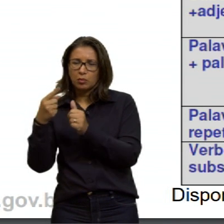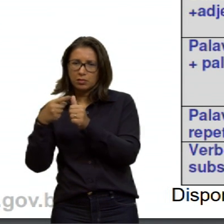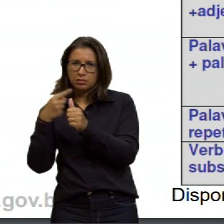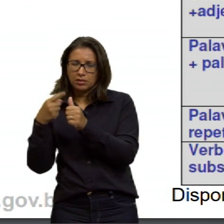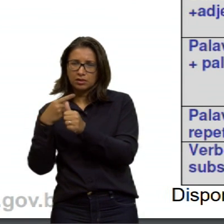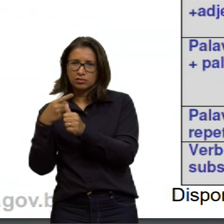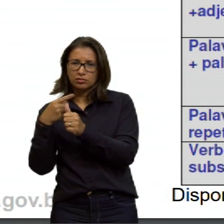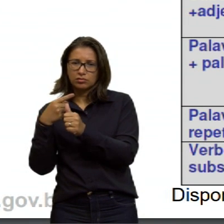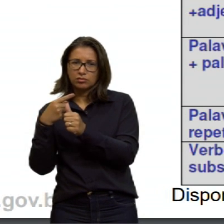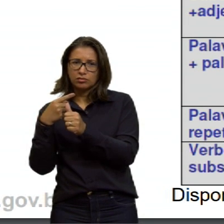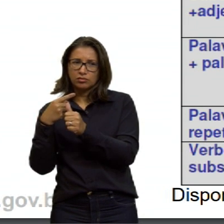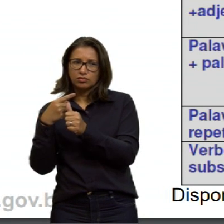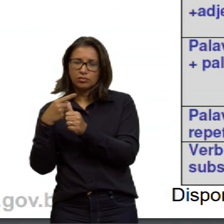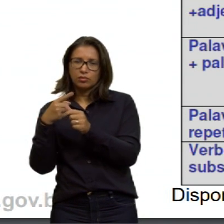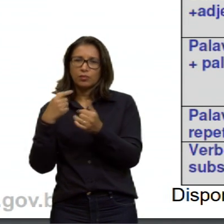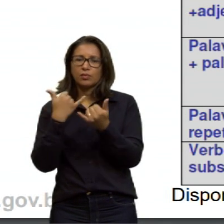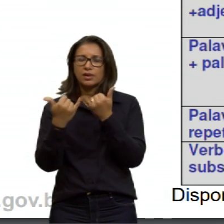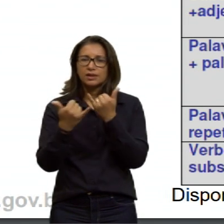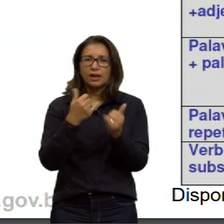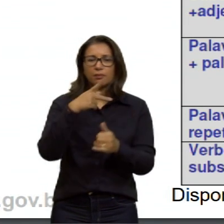primeiro pé-de-moleque